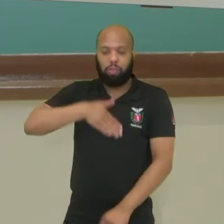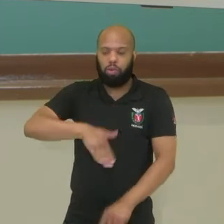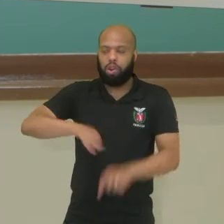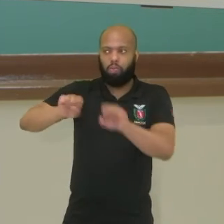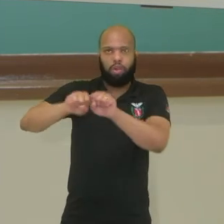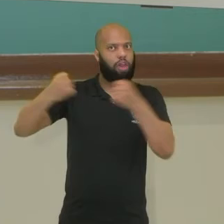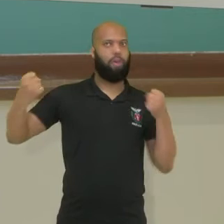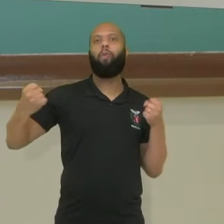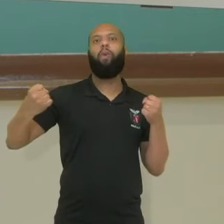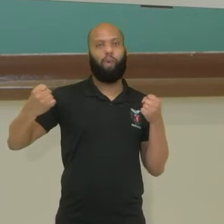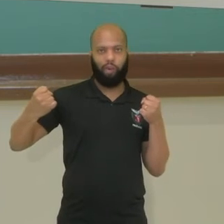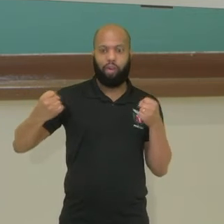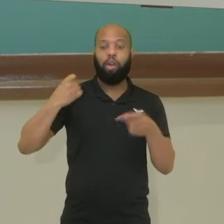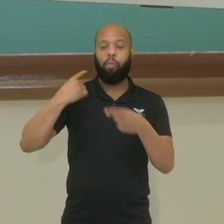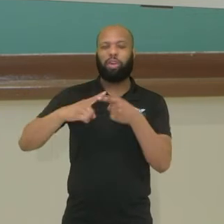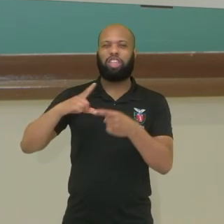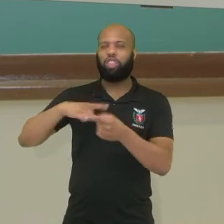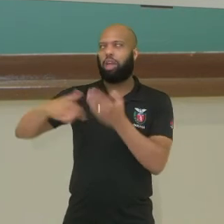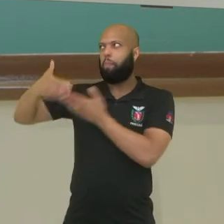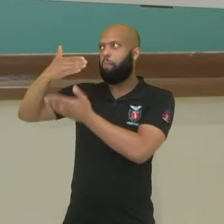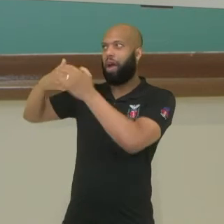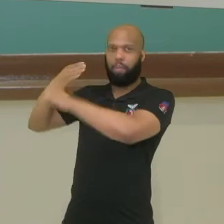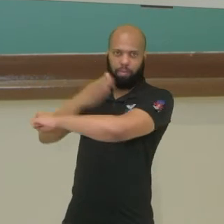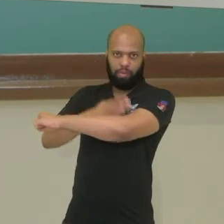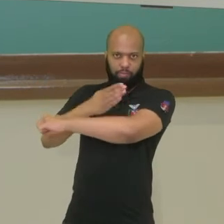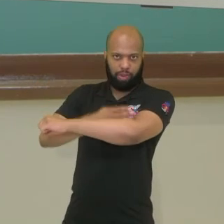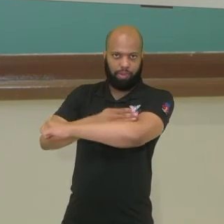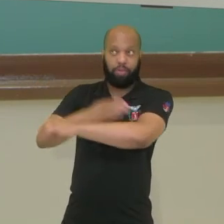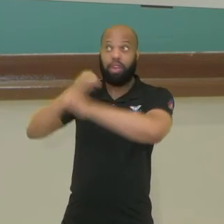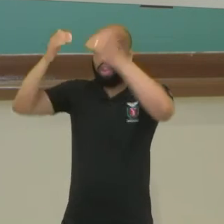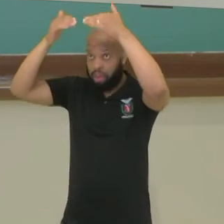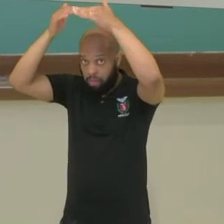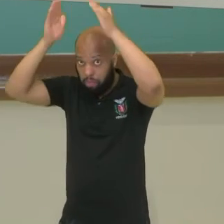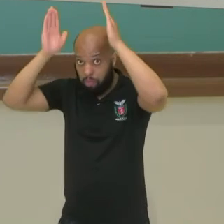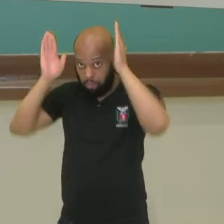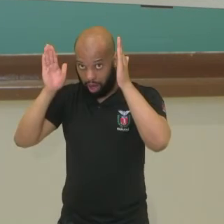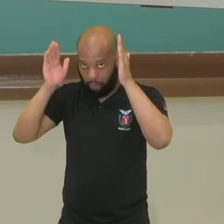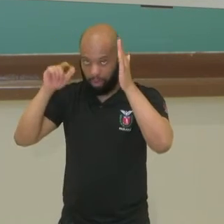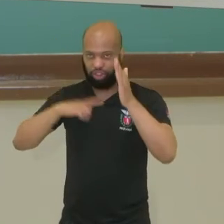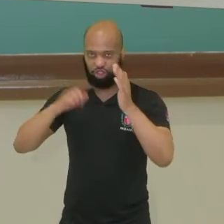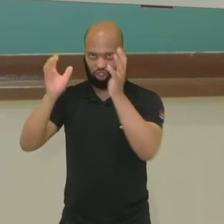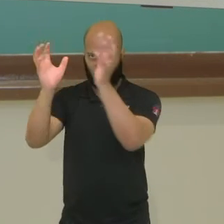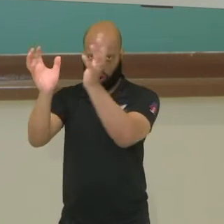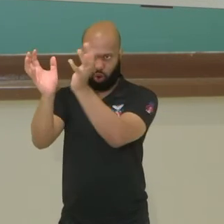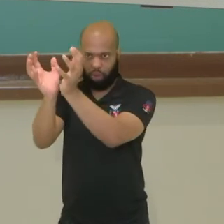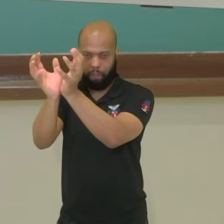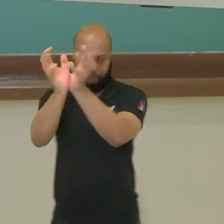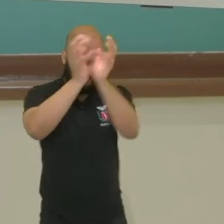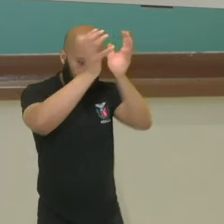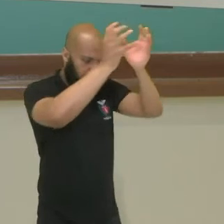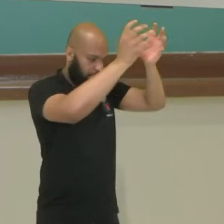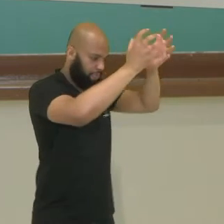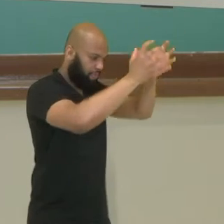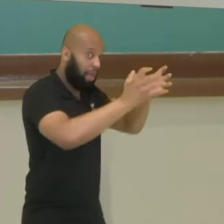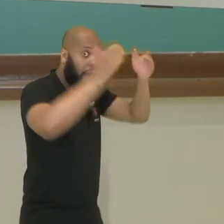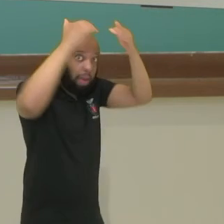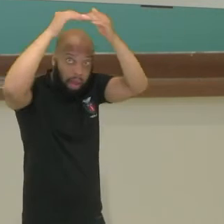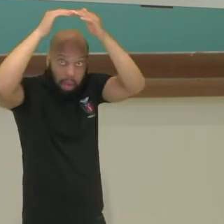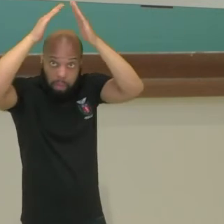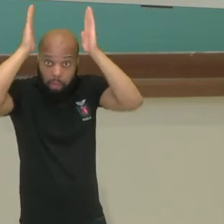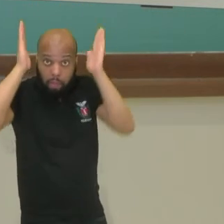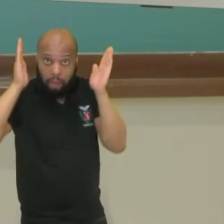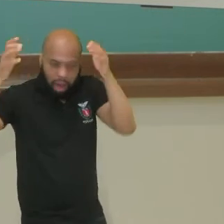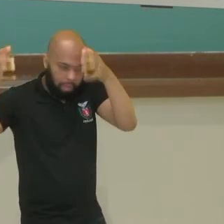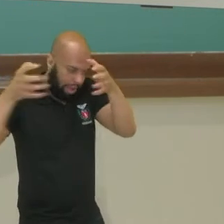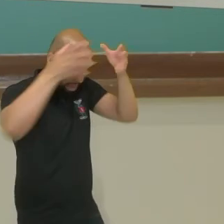desde os tempos medievais, do Papa coroar o imperador, né? Na sua coroação, ele retira a coroa das mãos do Papa